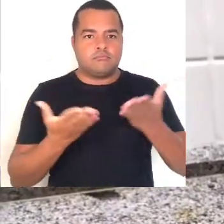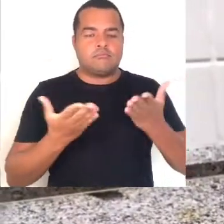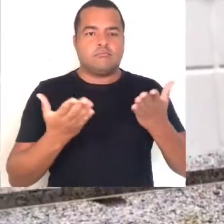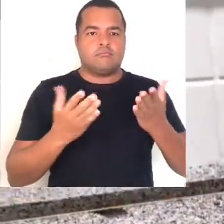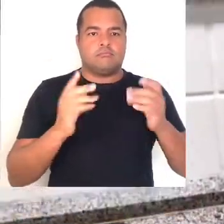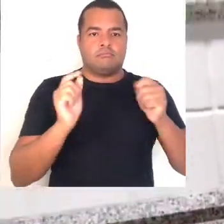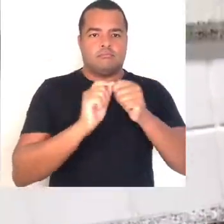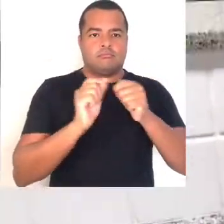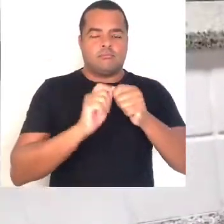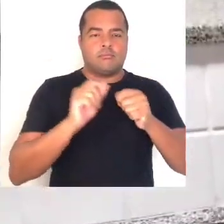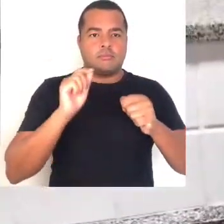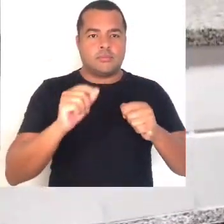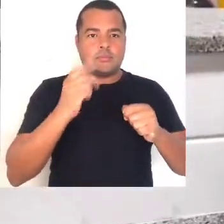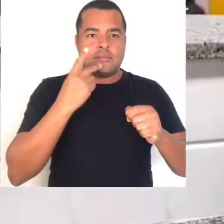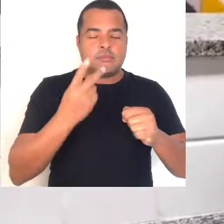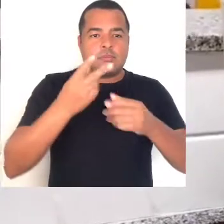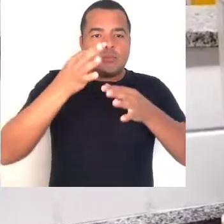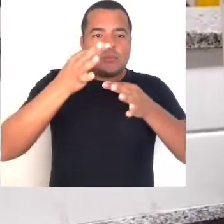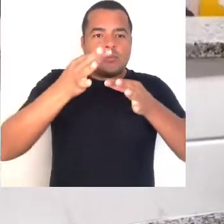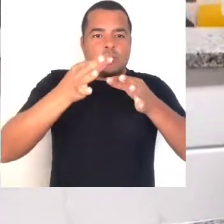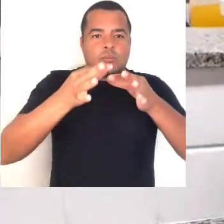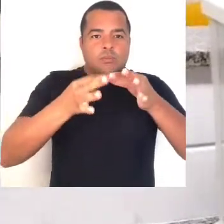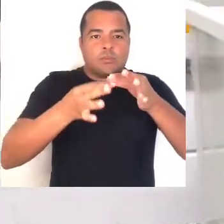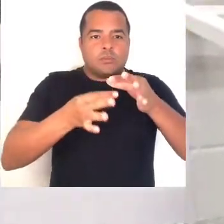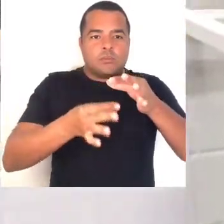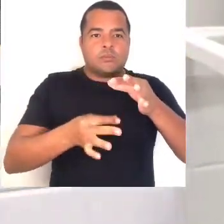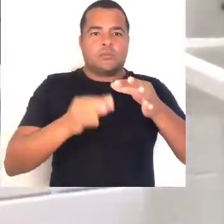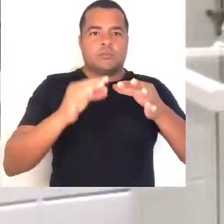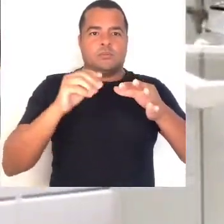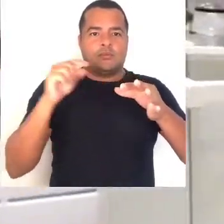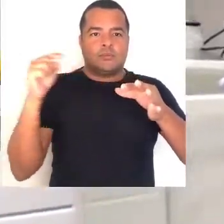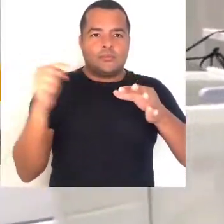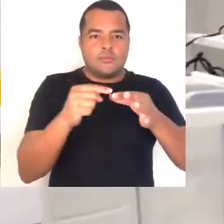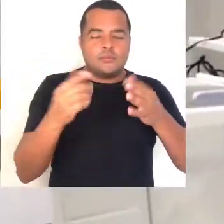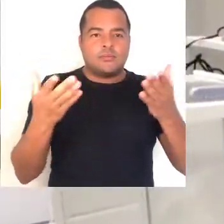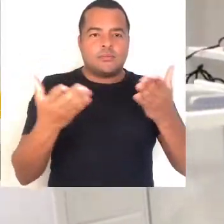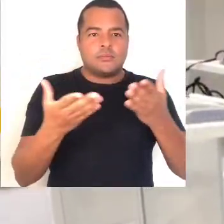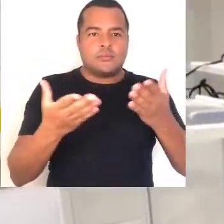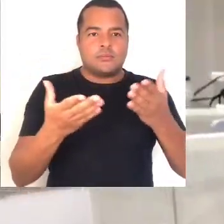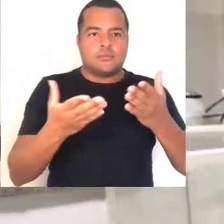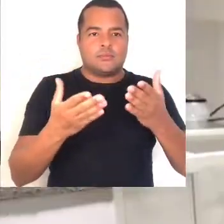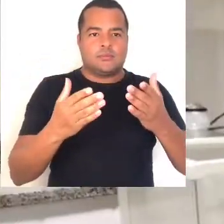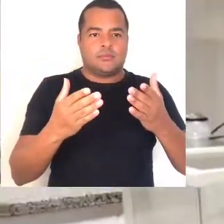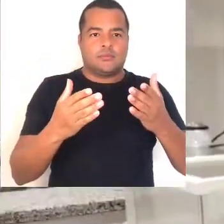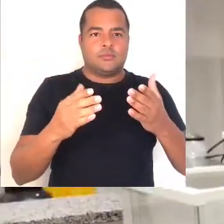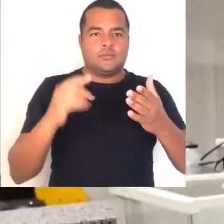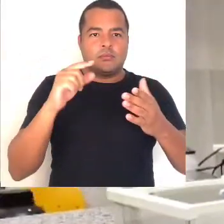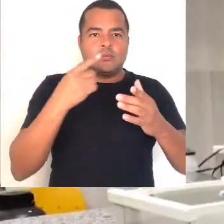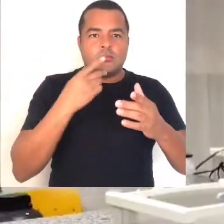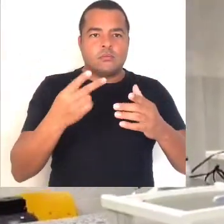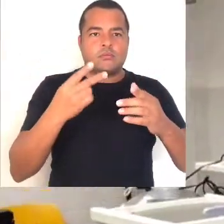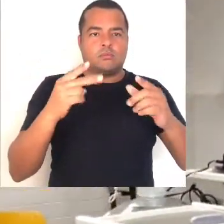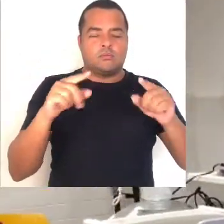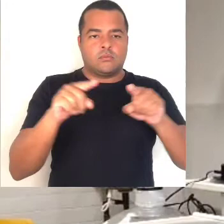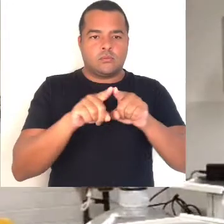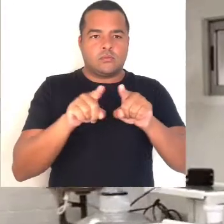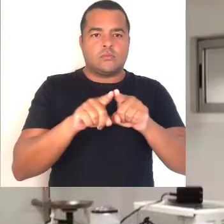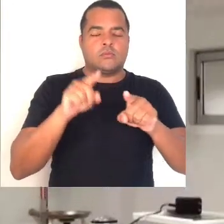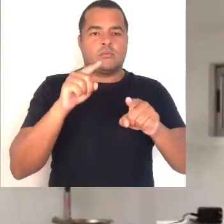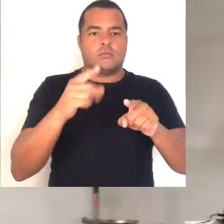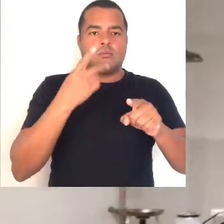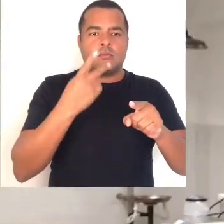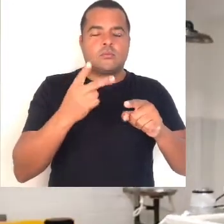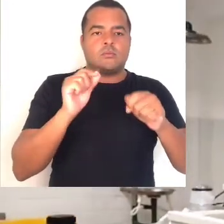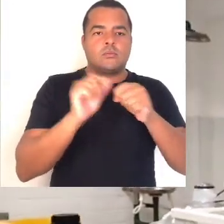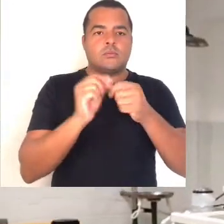0122. Pronto. Esse material agora, ele será destilado, certo? Ele será destilado, e